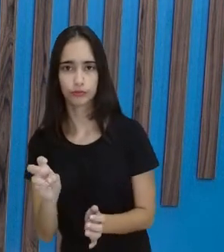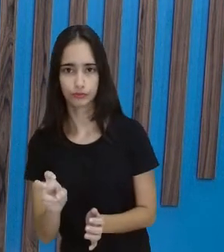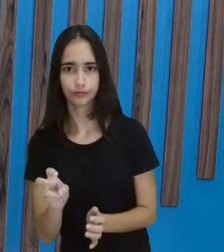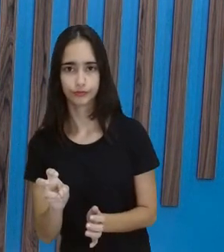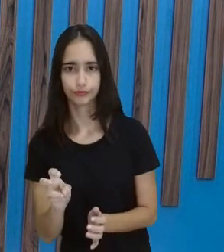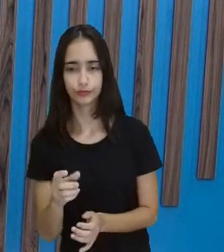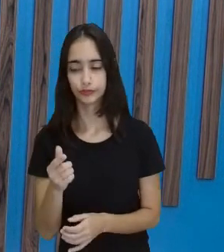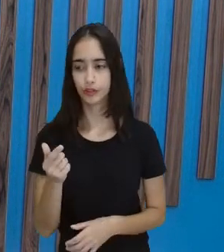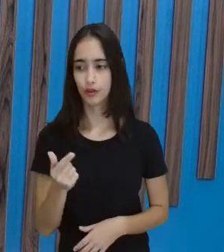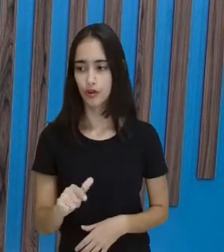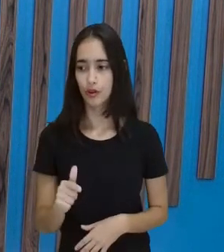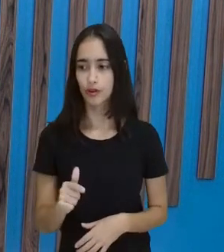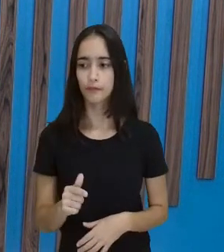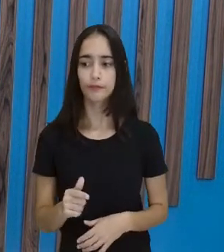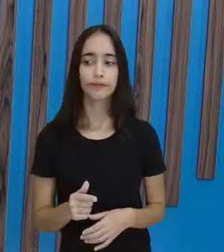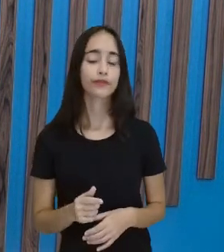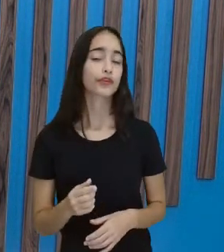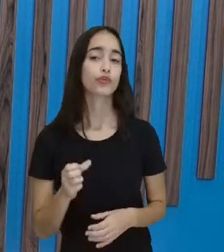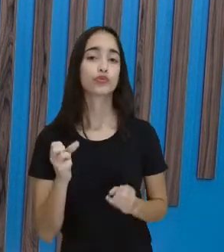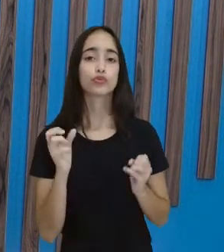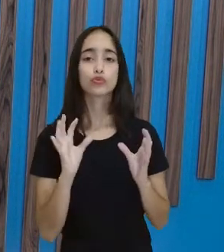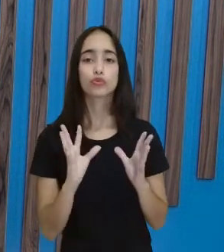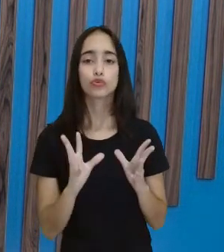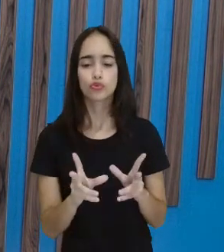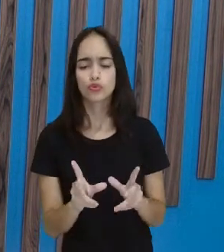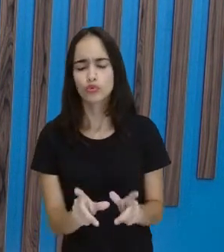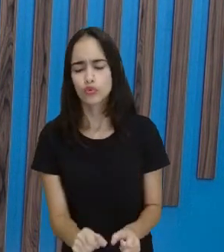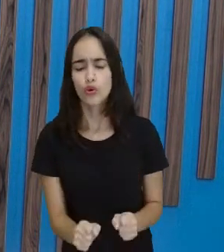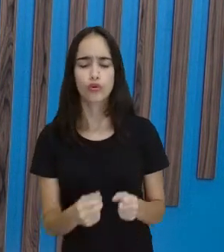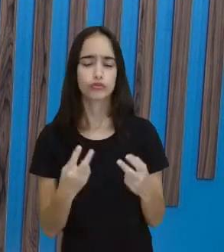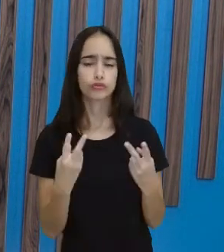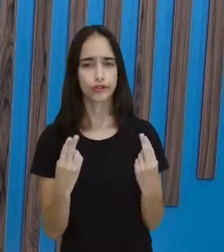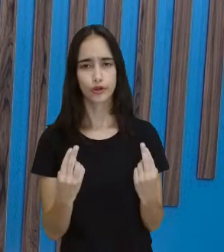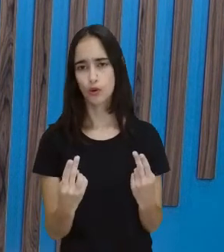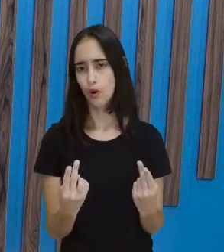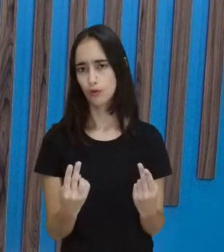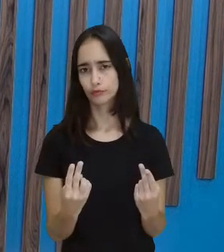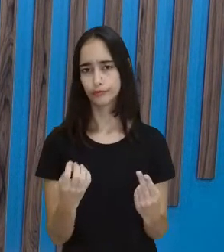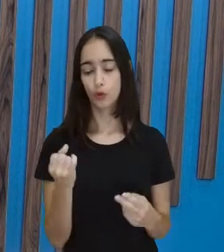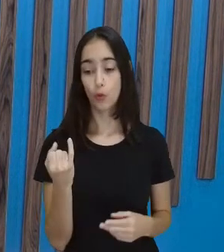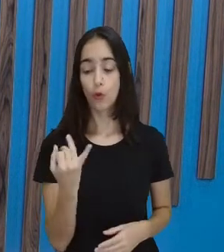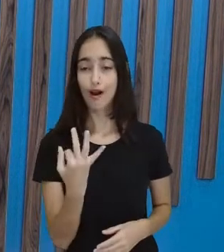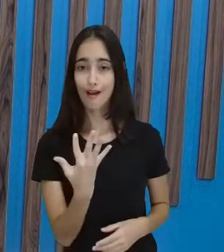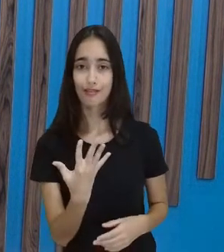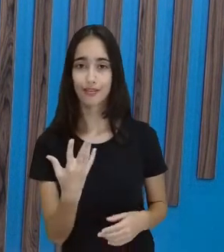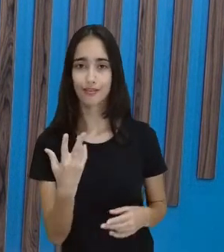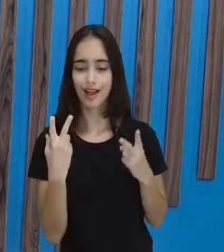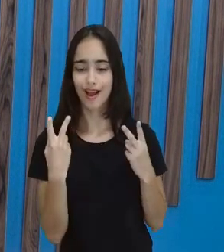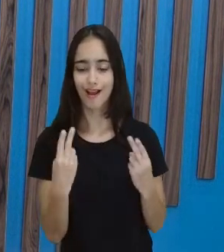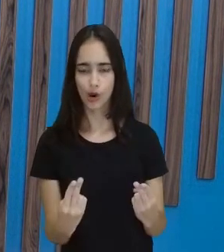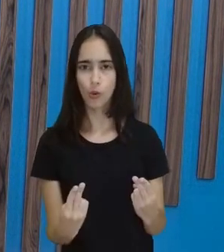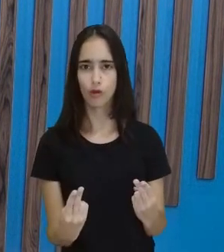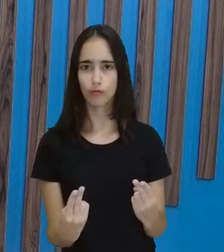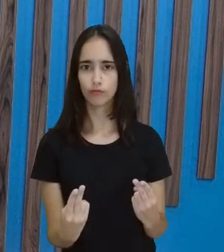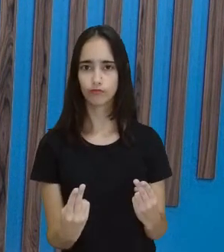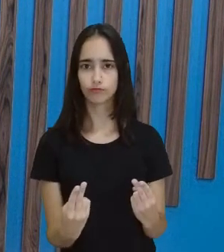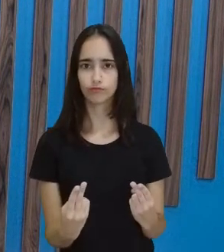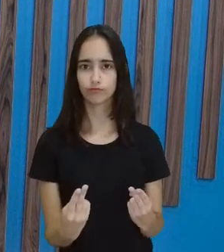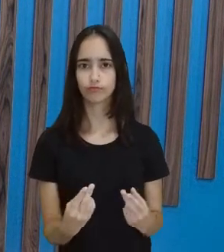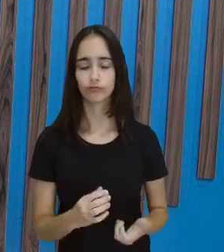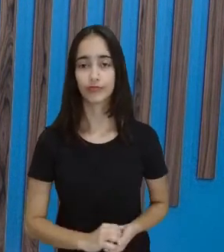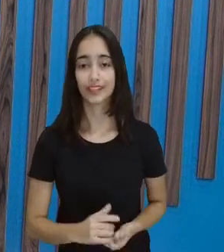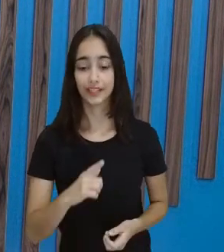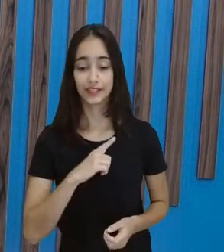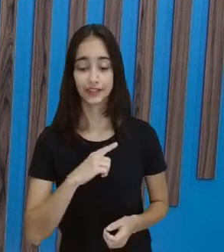aqui. Todos têm a mesma quantidade. Então, eu tenho aqui uma divisão exata. Eu tinha